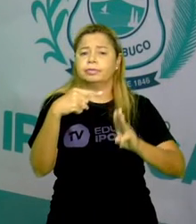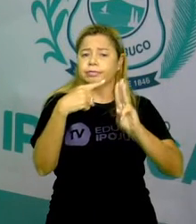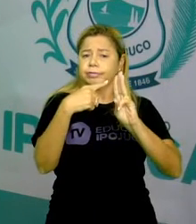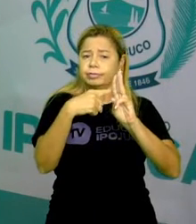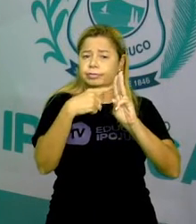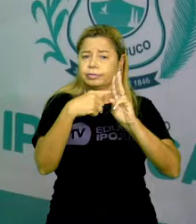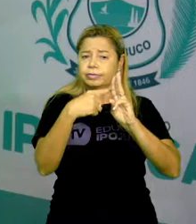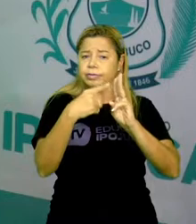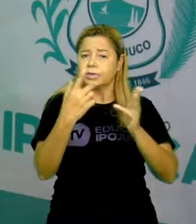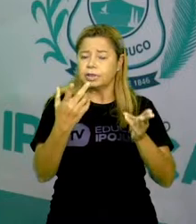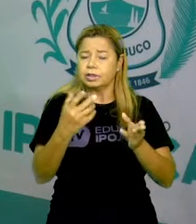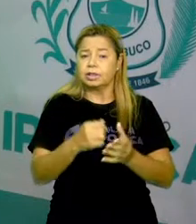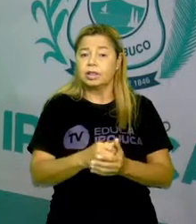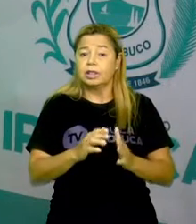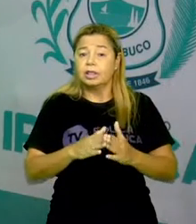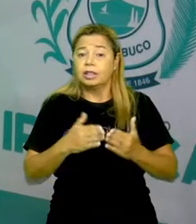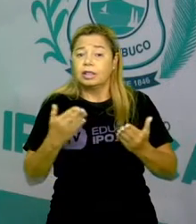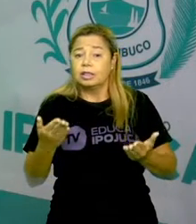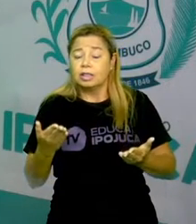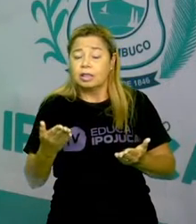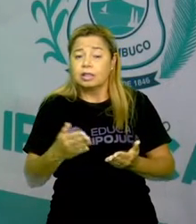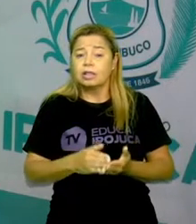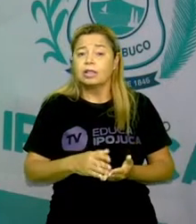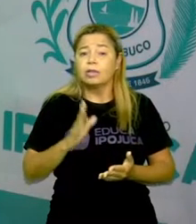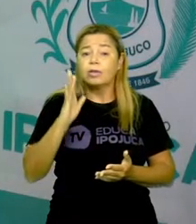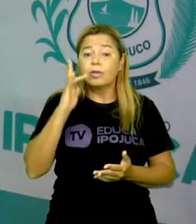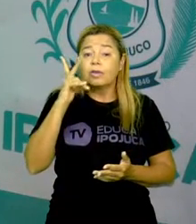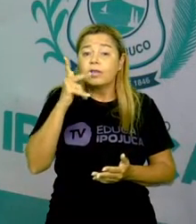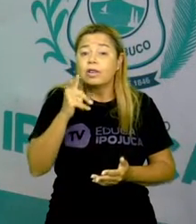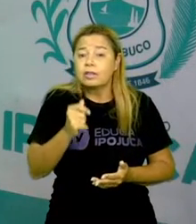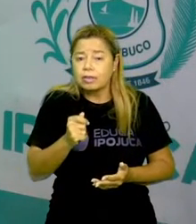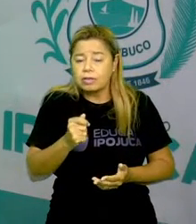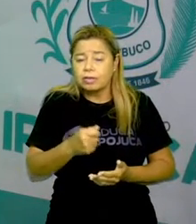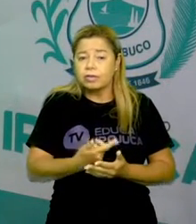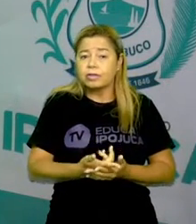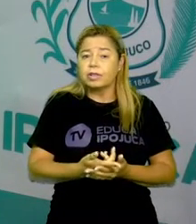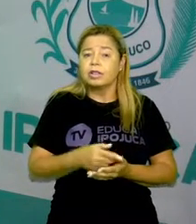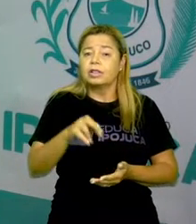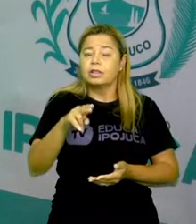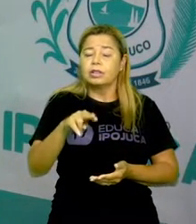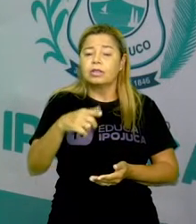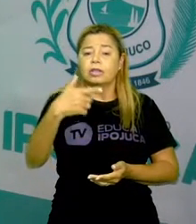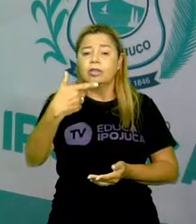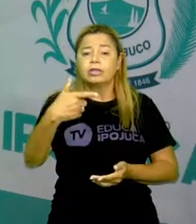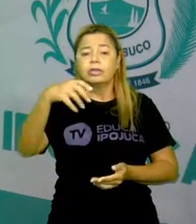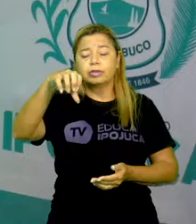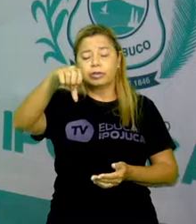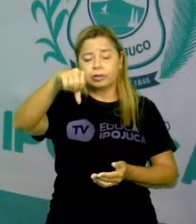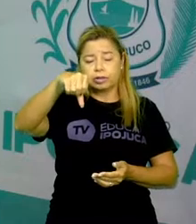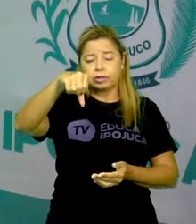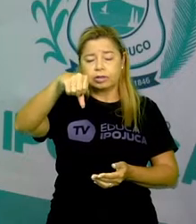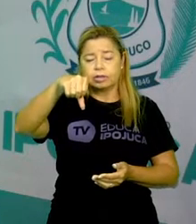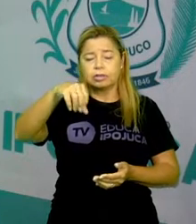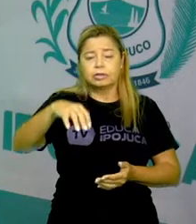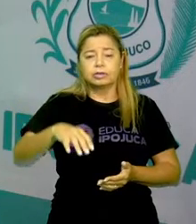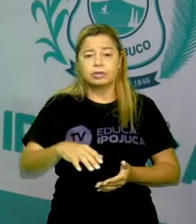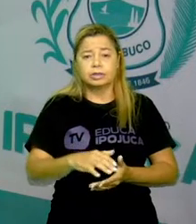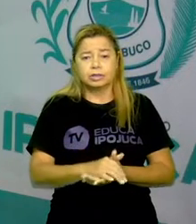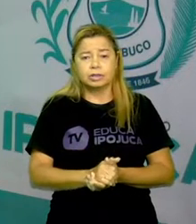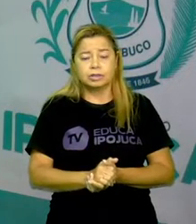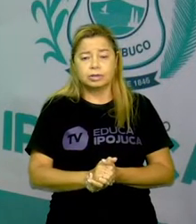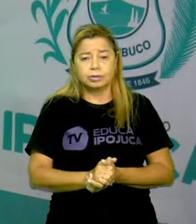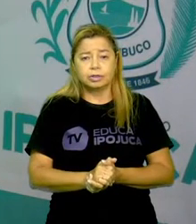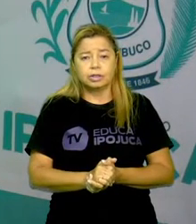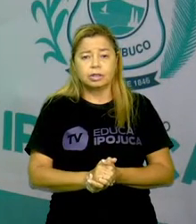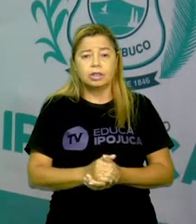dá 29. O 9 ocupa o espaço das centenas e o 2 das unidades